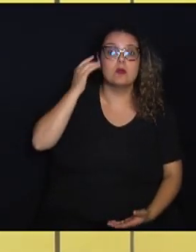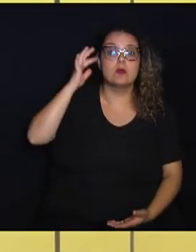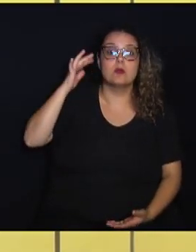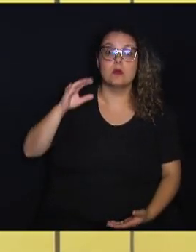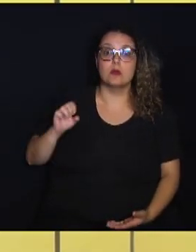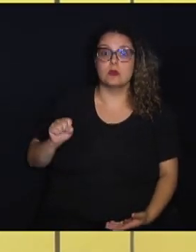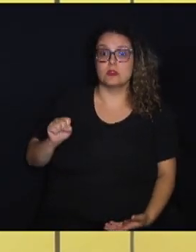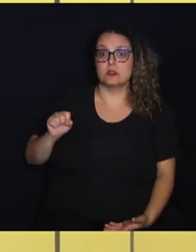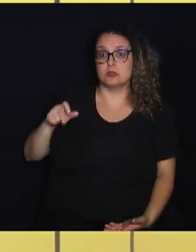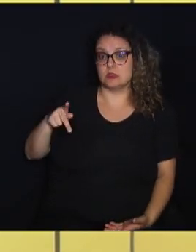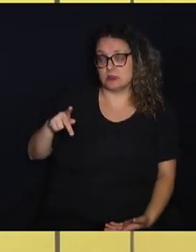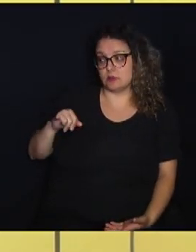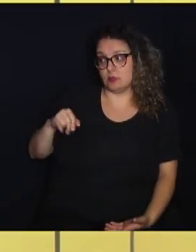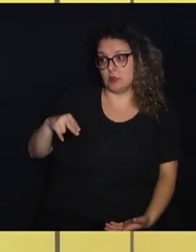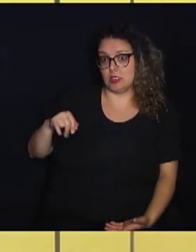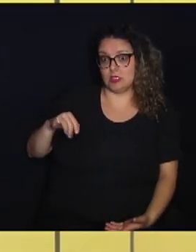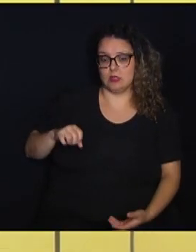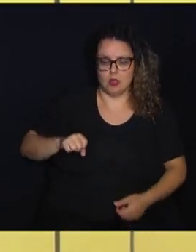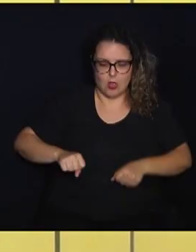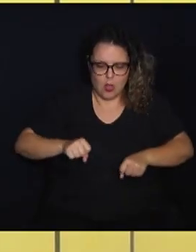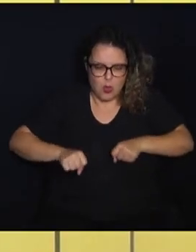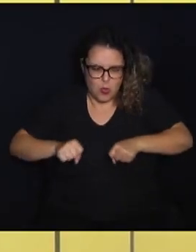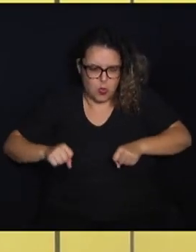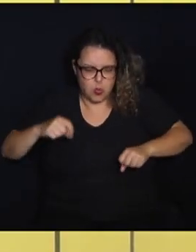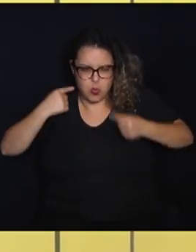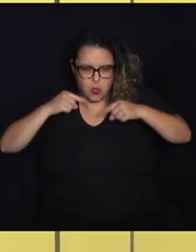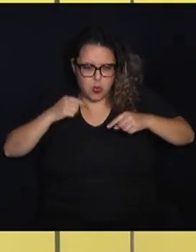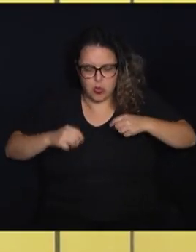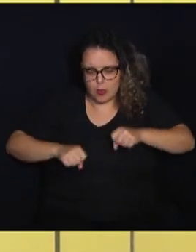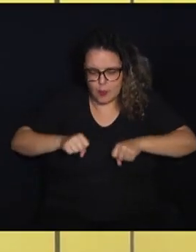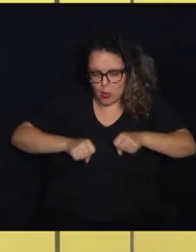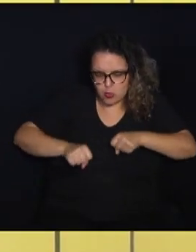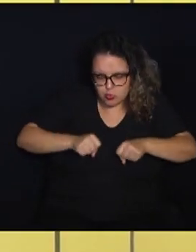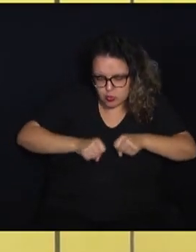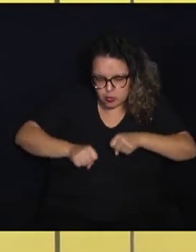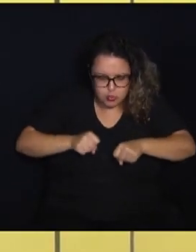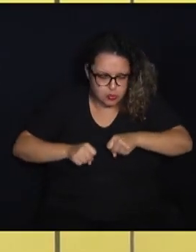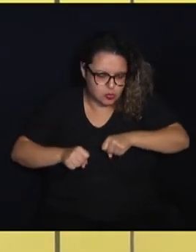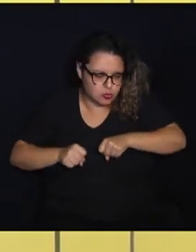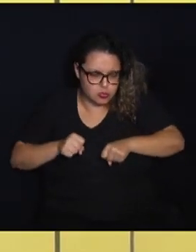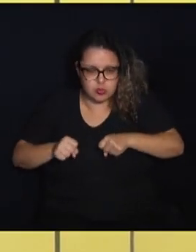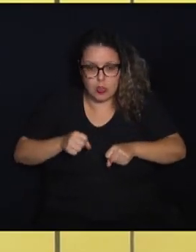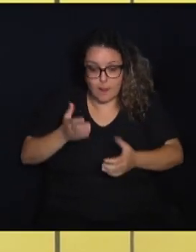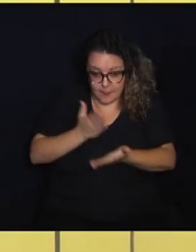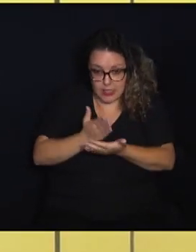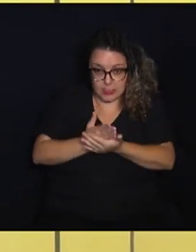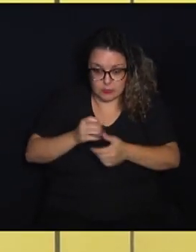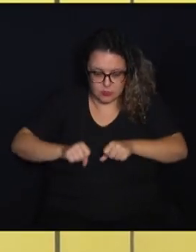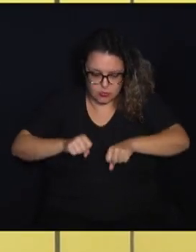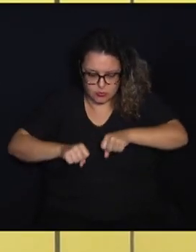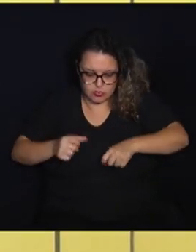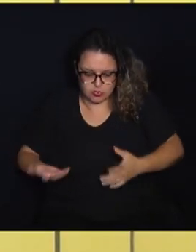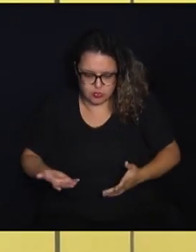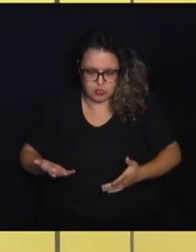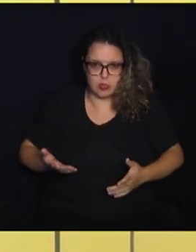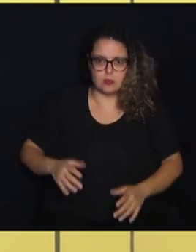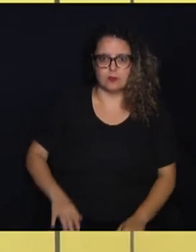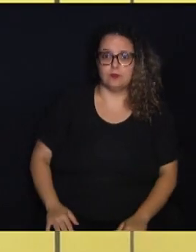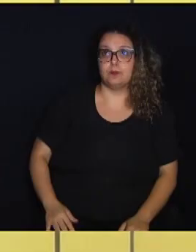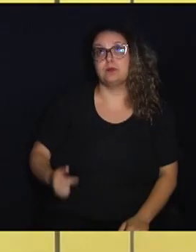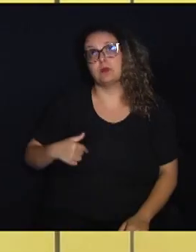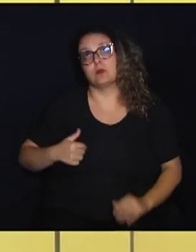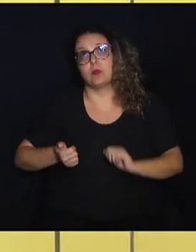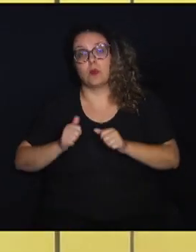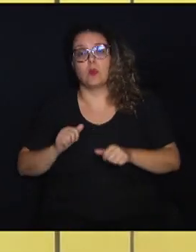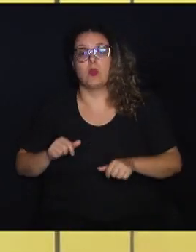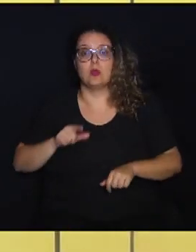que é uma aula de bicicleta, com música, com interação de mais pessoas. Ou, eu gosto mais de esportes